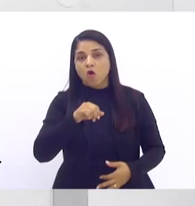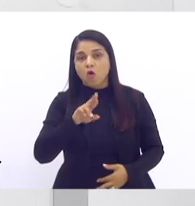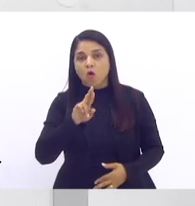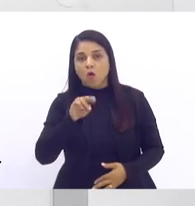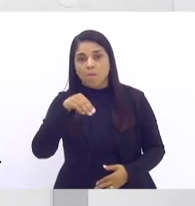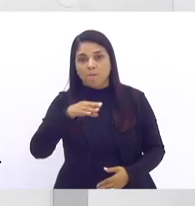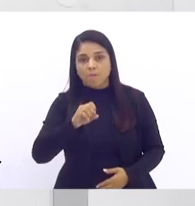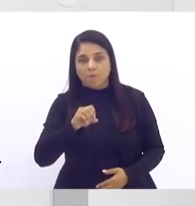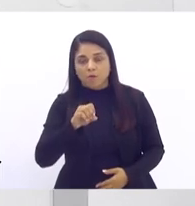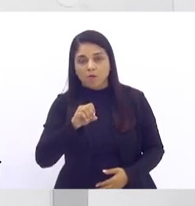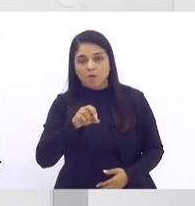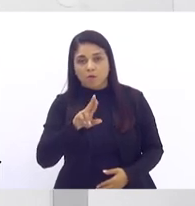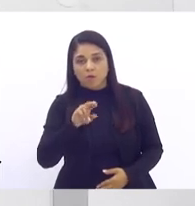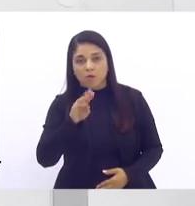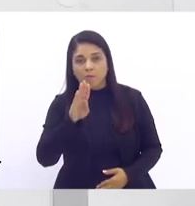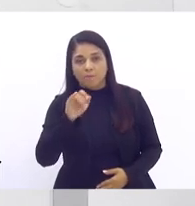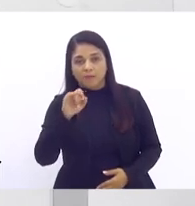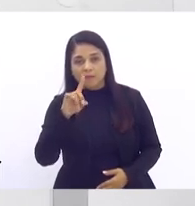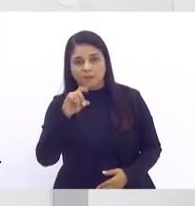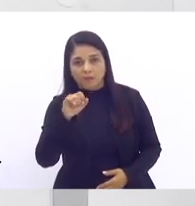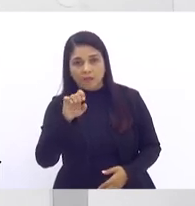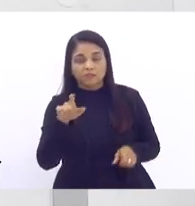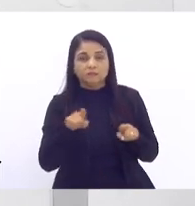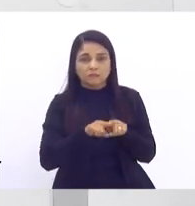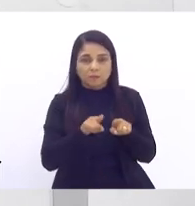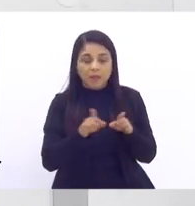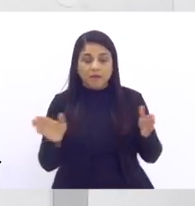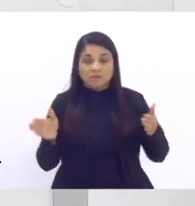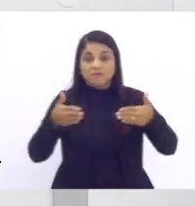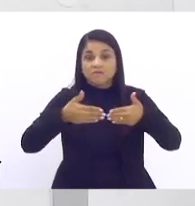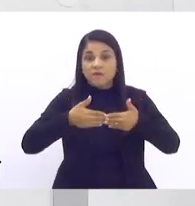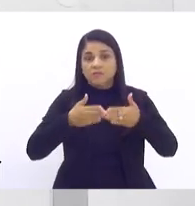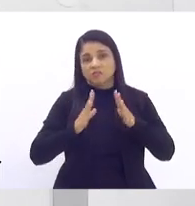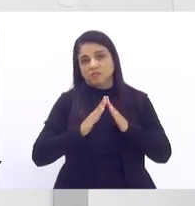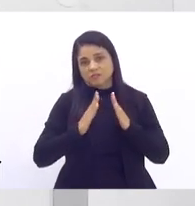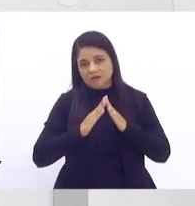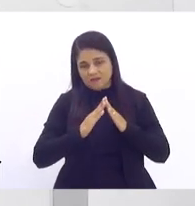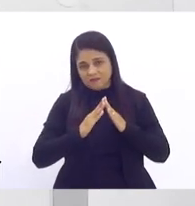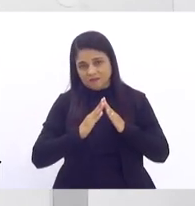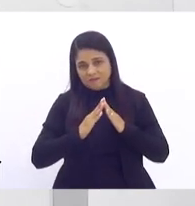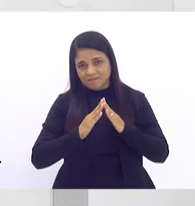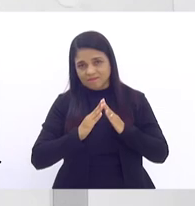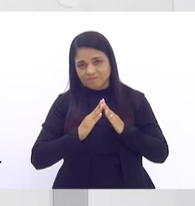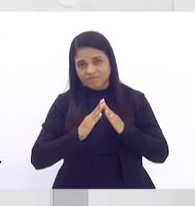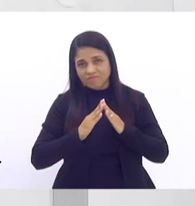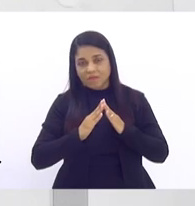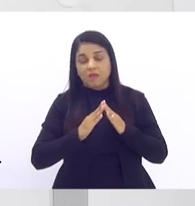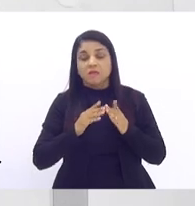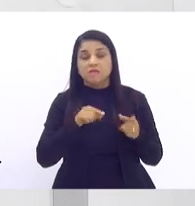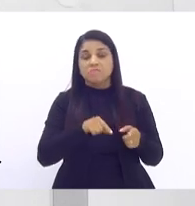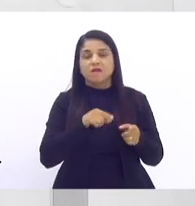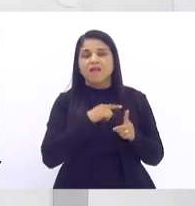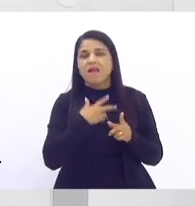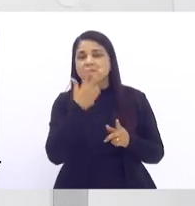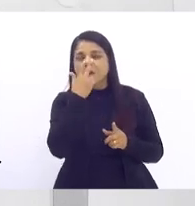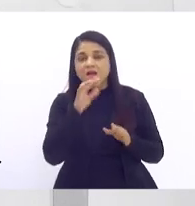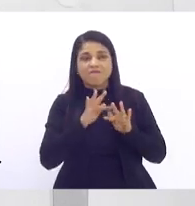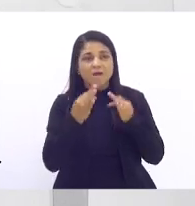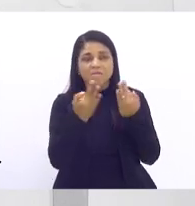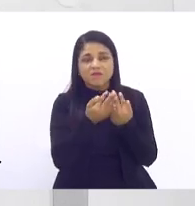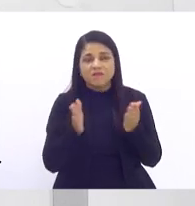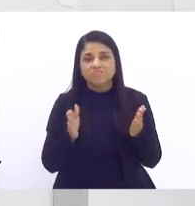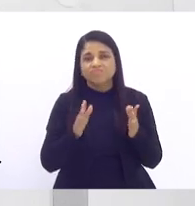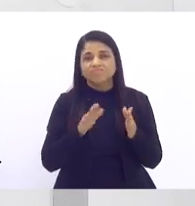e proteger Este filho ela se fecha em casa com essa pessoa e acaba morrendo socialmente o ônus para a sociedade